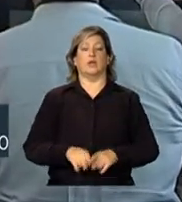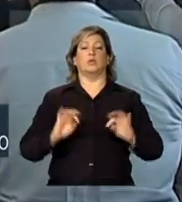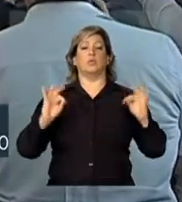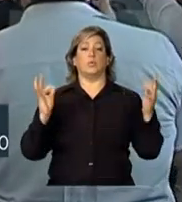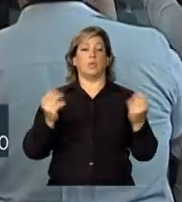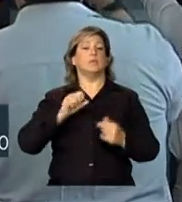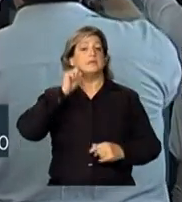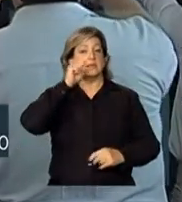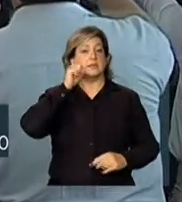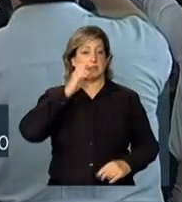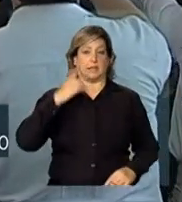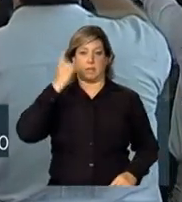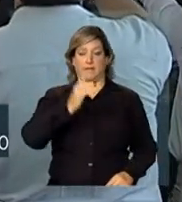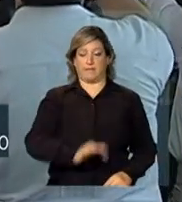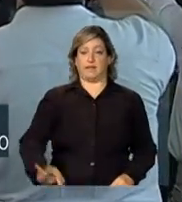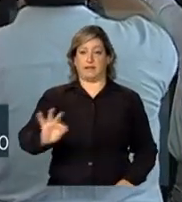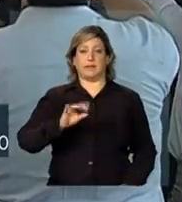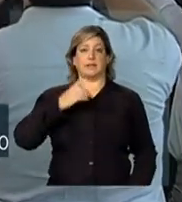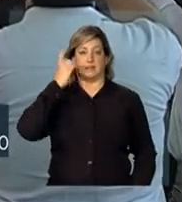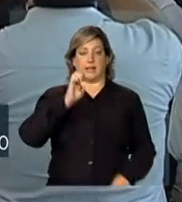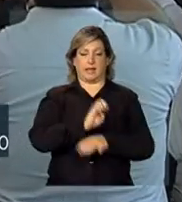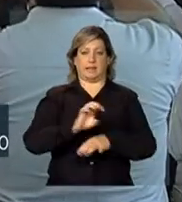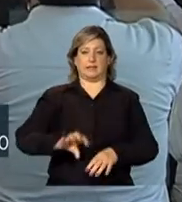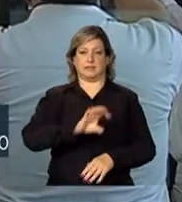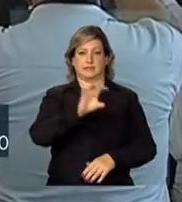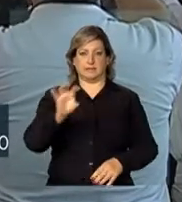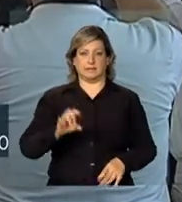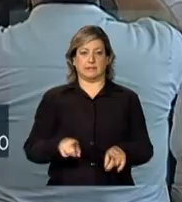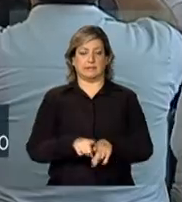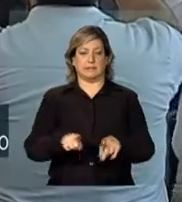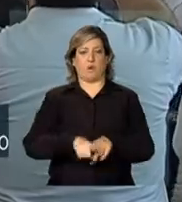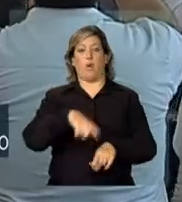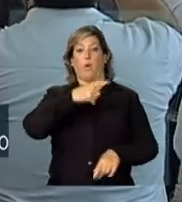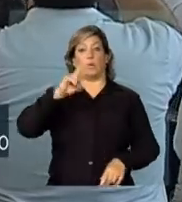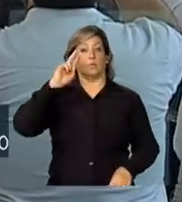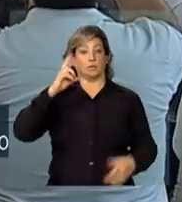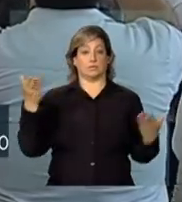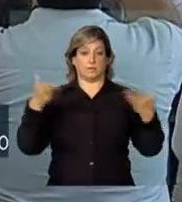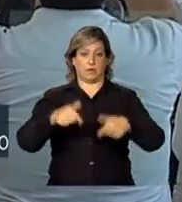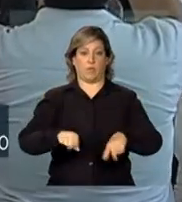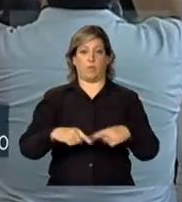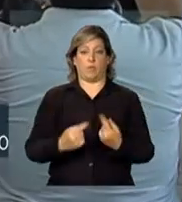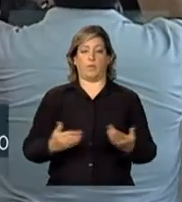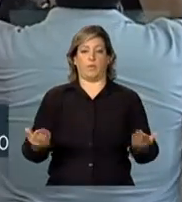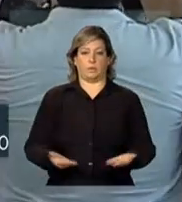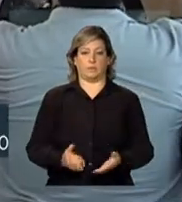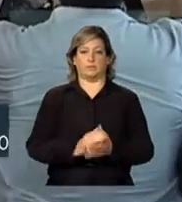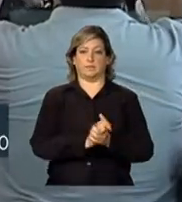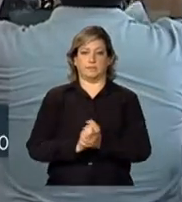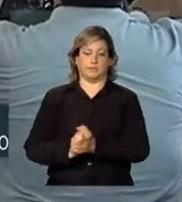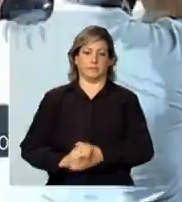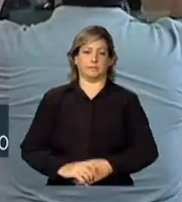deputados federais deputados estaduais e demais autoridades presentes